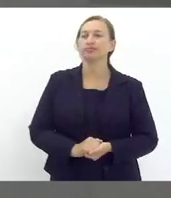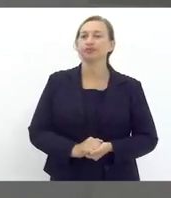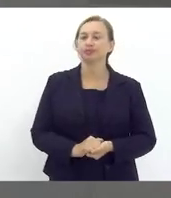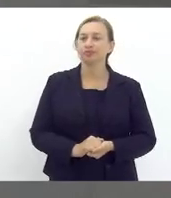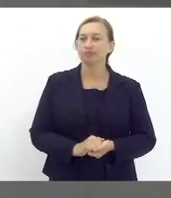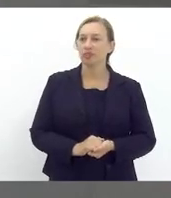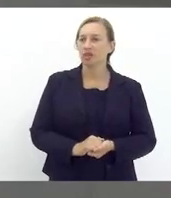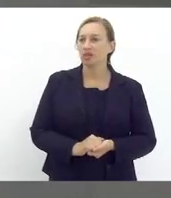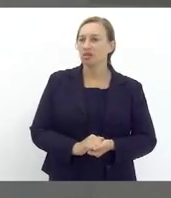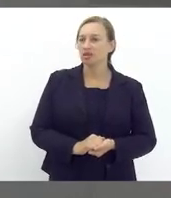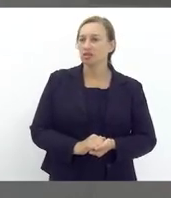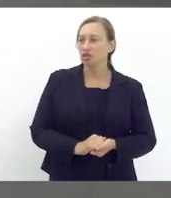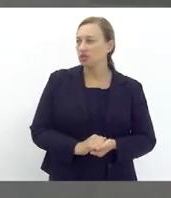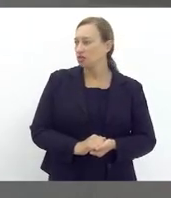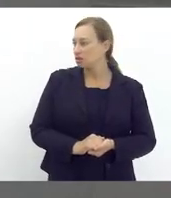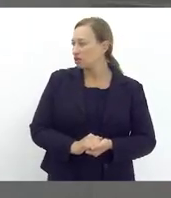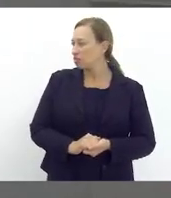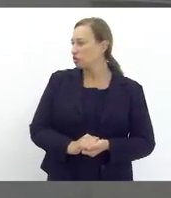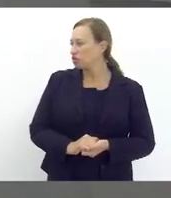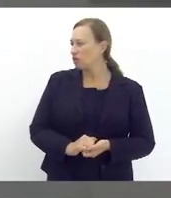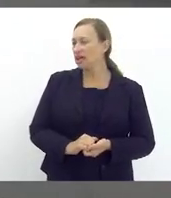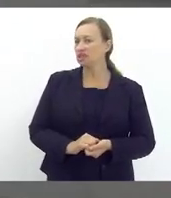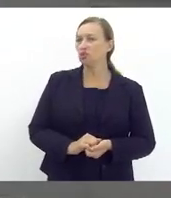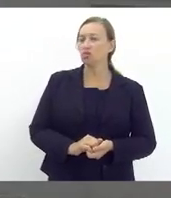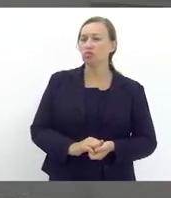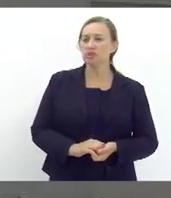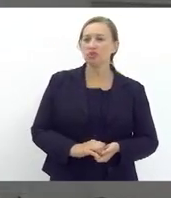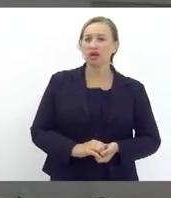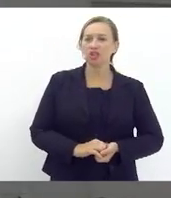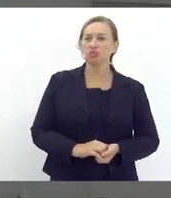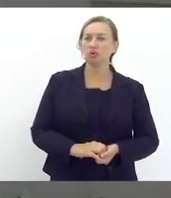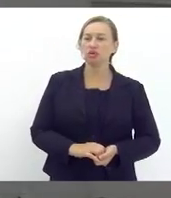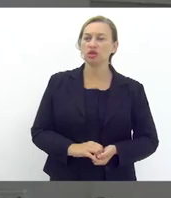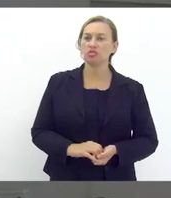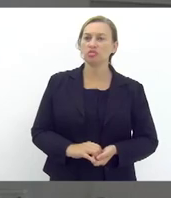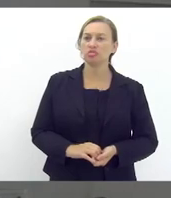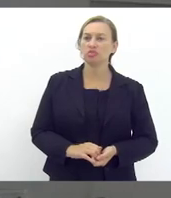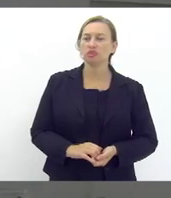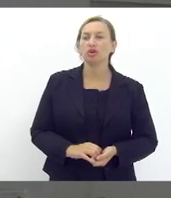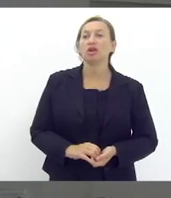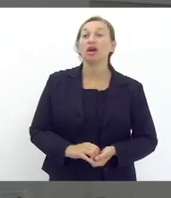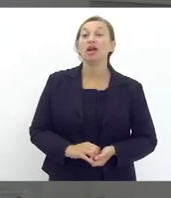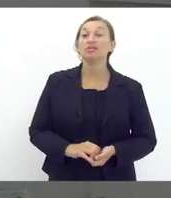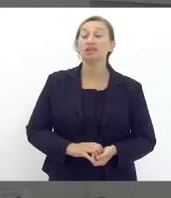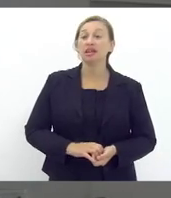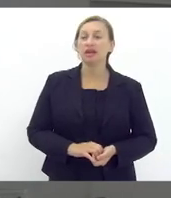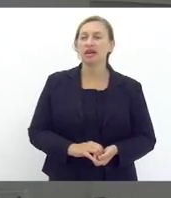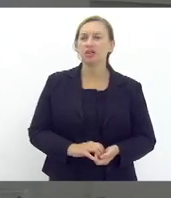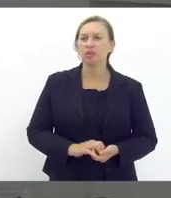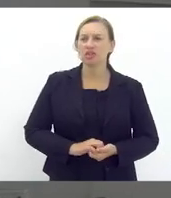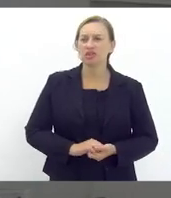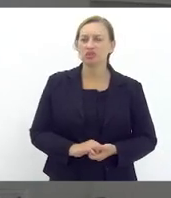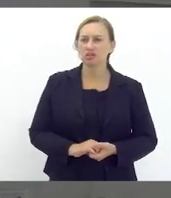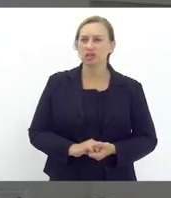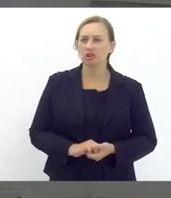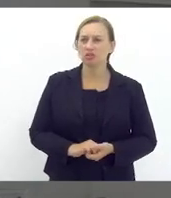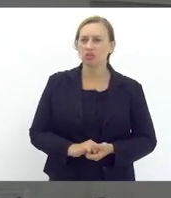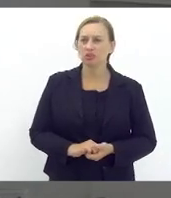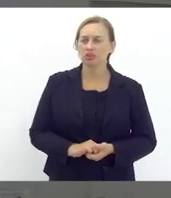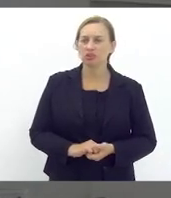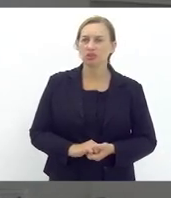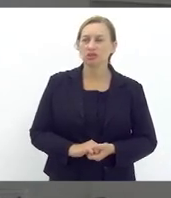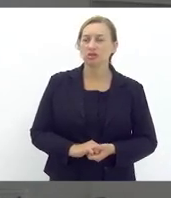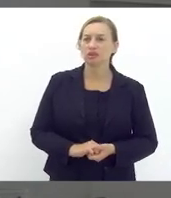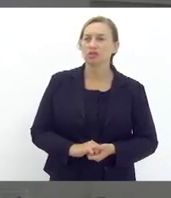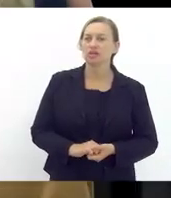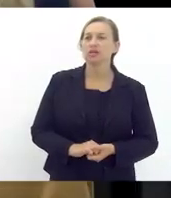no dia 12 que a gente falou um pouco sobre ela mas principalmente no 13 então fica aí a identidade visual para começar a se